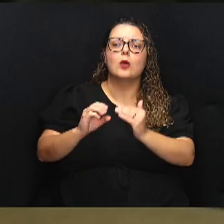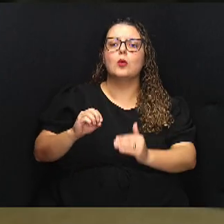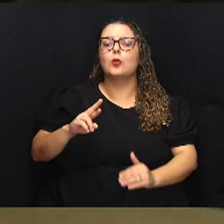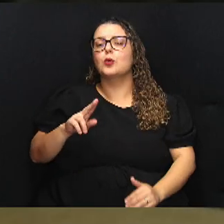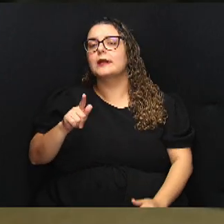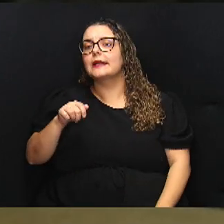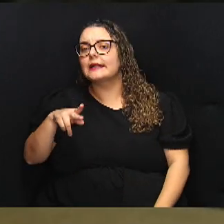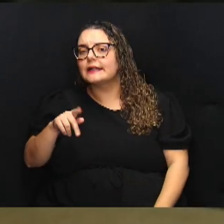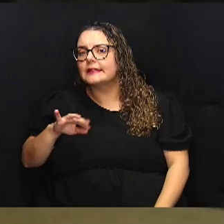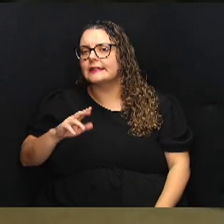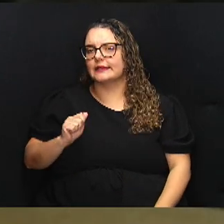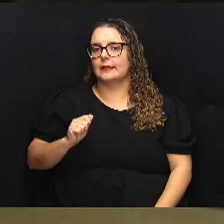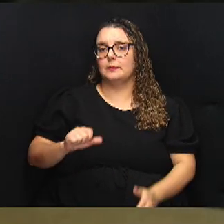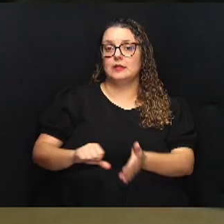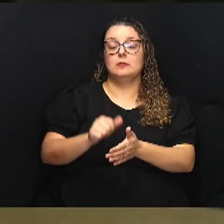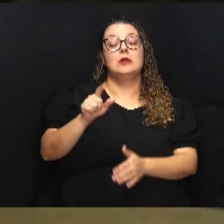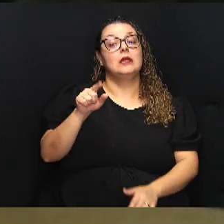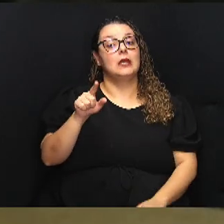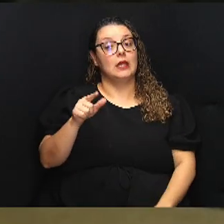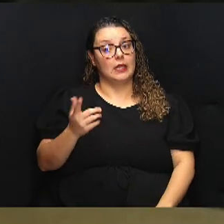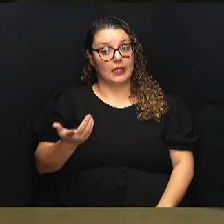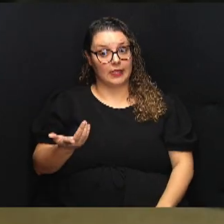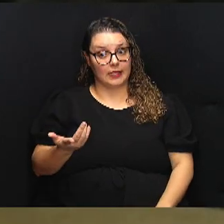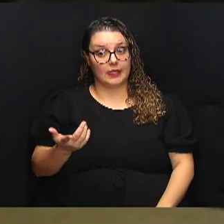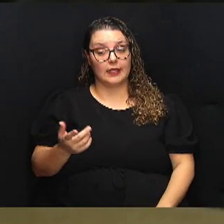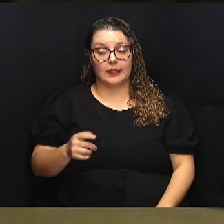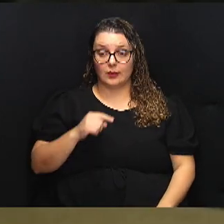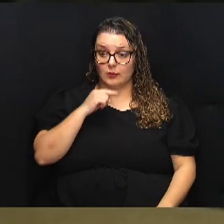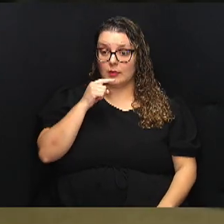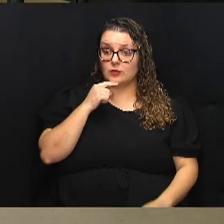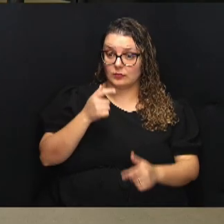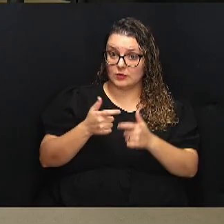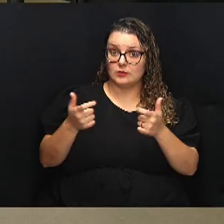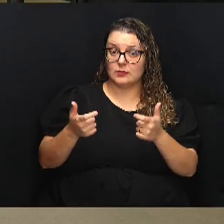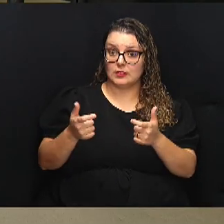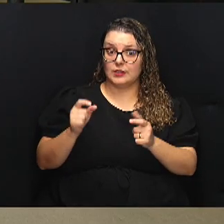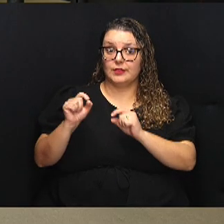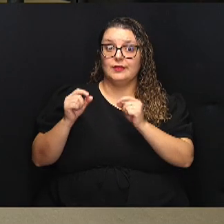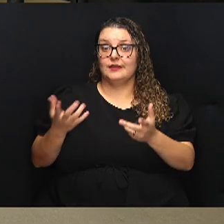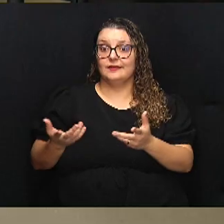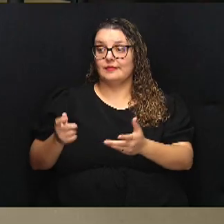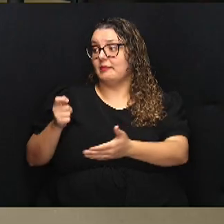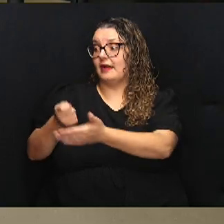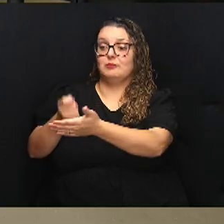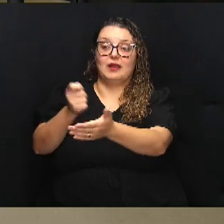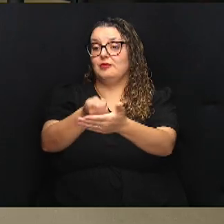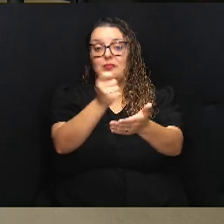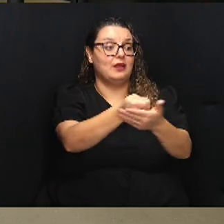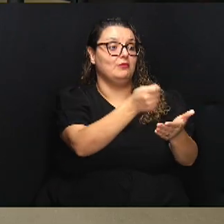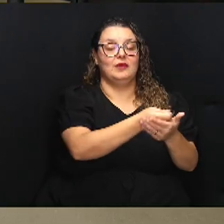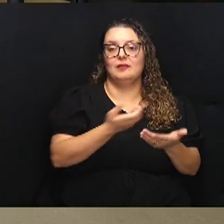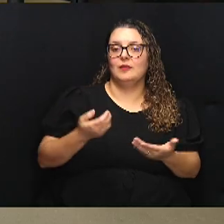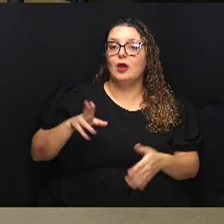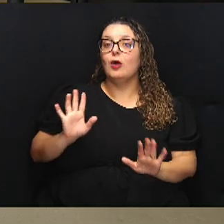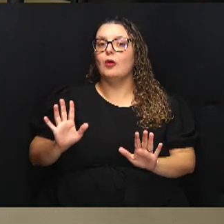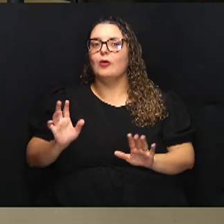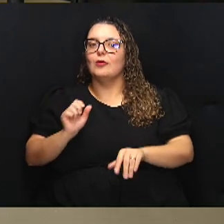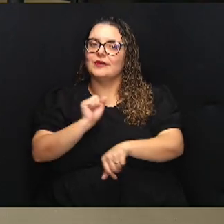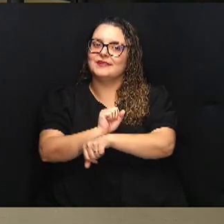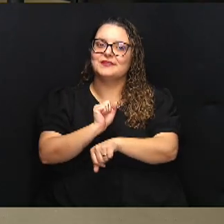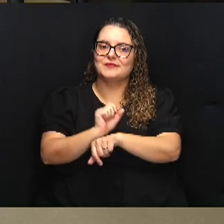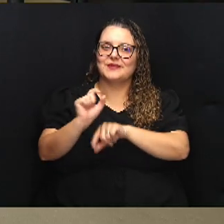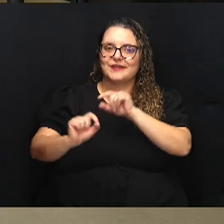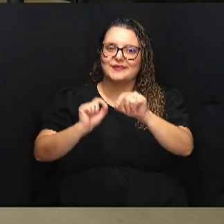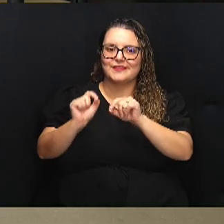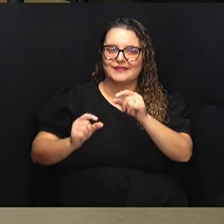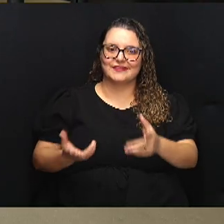orgânica primeiro? Isso aí é uma grande dúvida, né? E Acho que foi aí, pra você mim, vai né? É. sair pagando, ou então você espera para Marcos, ver o não é o que que nome? dá?